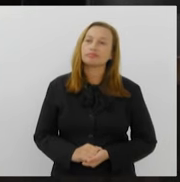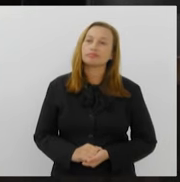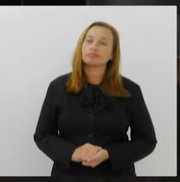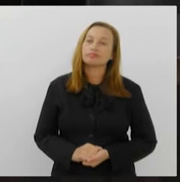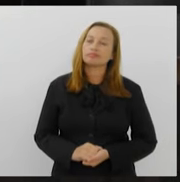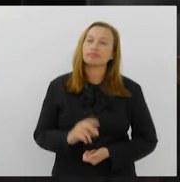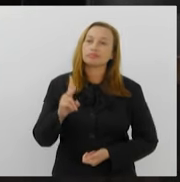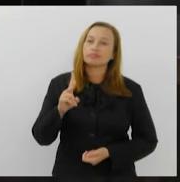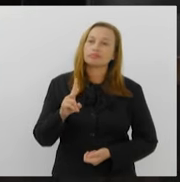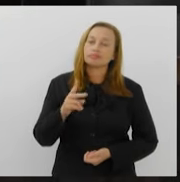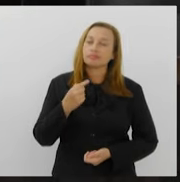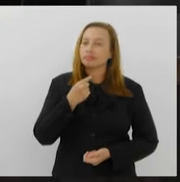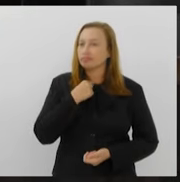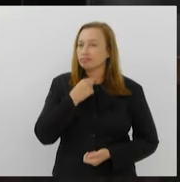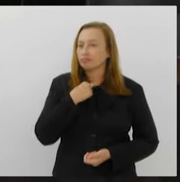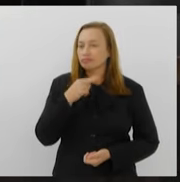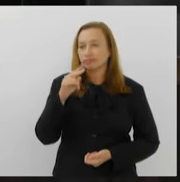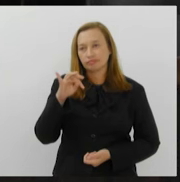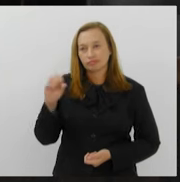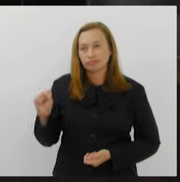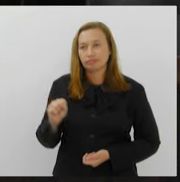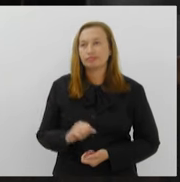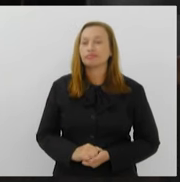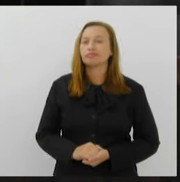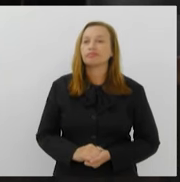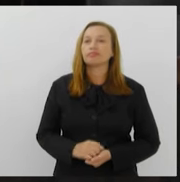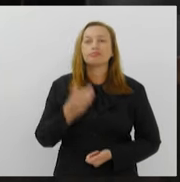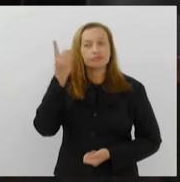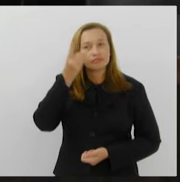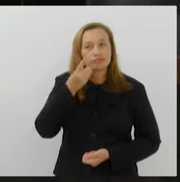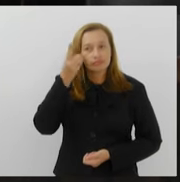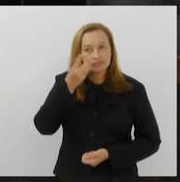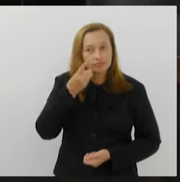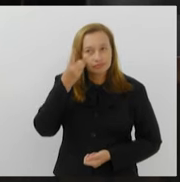o Vinícius não pode, que é autor, né? Deputado